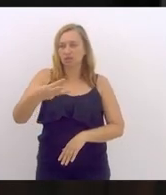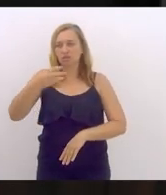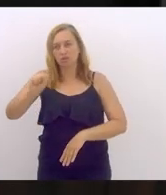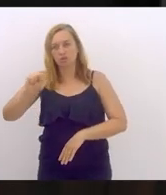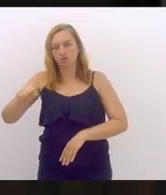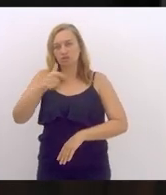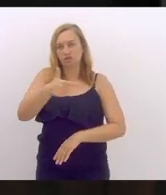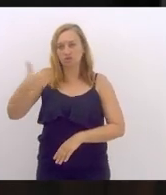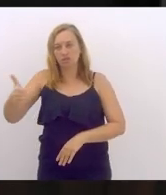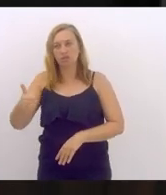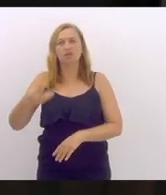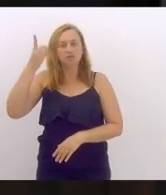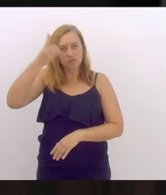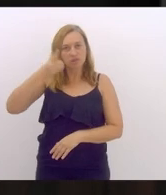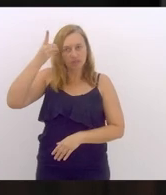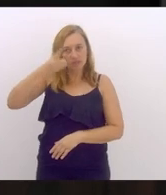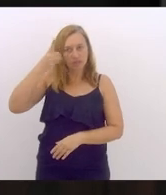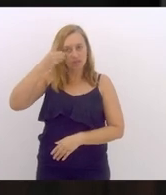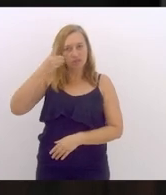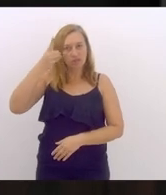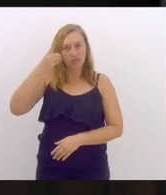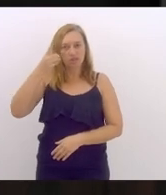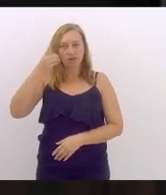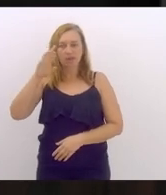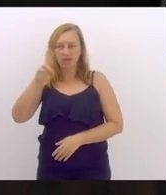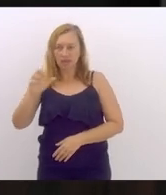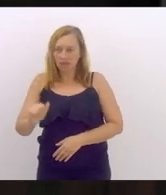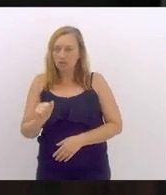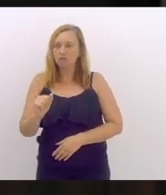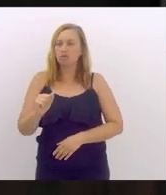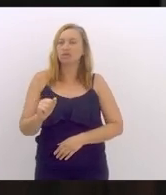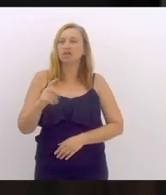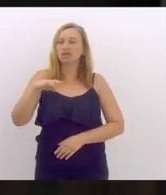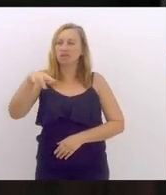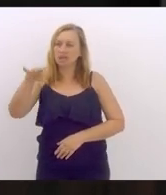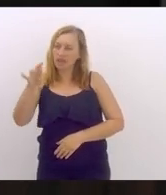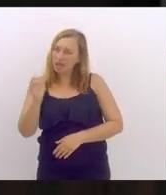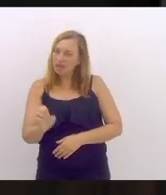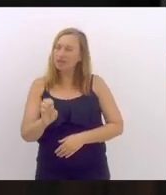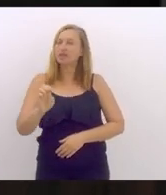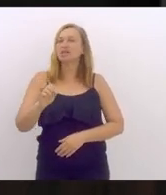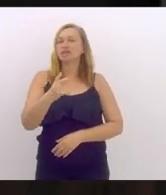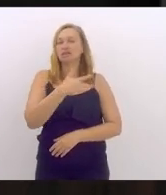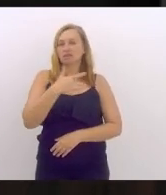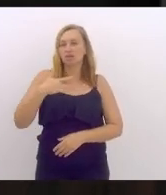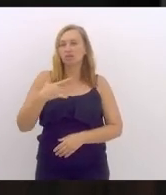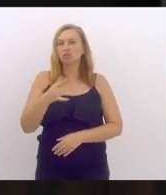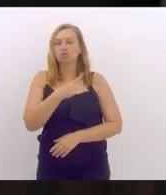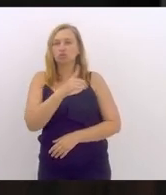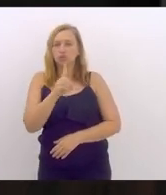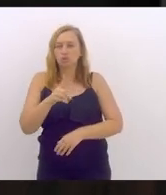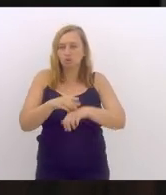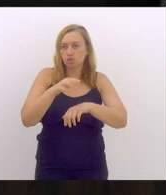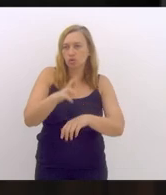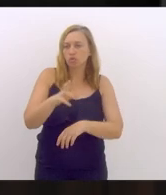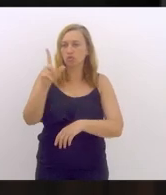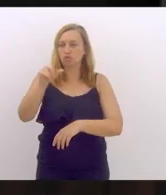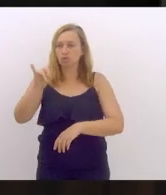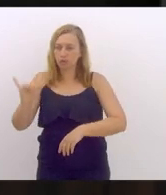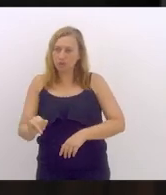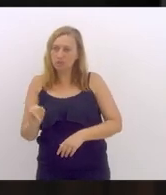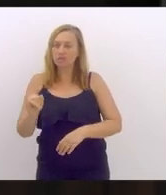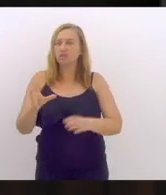22 de autoria deputada Deputado Renato Zaca concede o prêmio Ana Nery da Saúde ao Dr Ulisses de Oliveira Melo